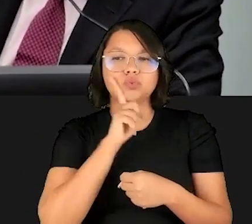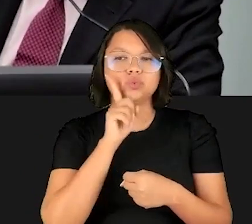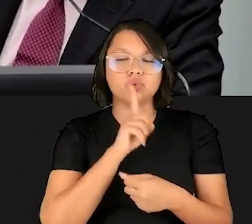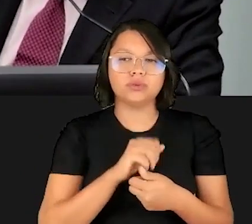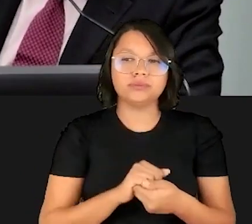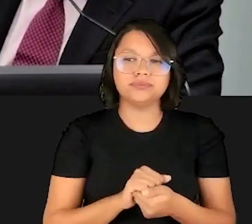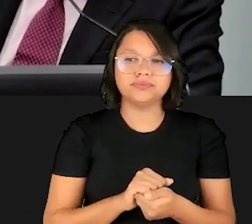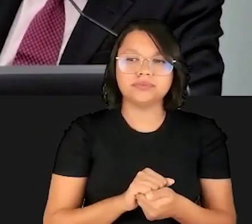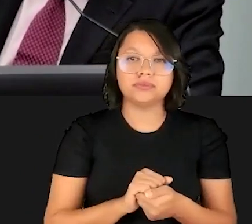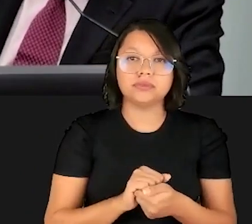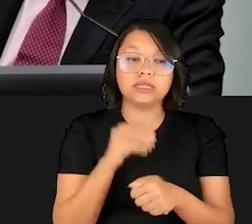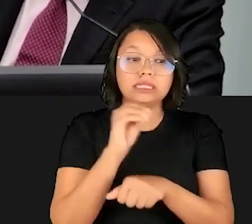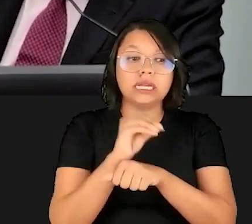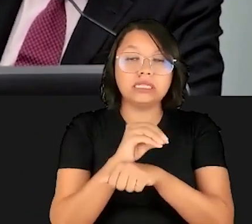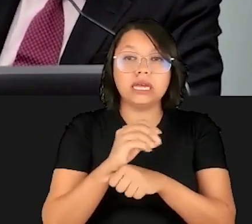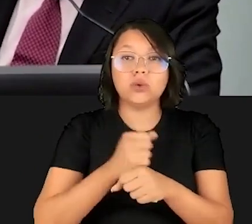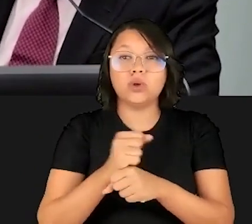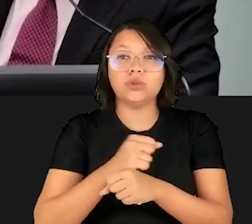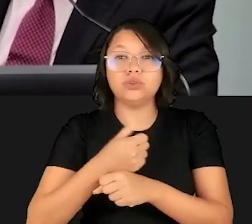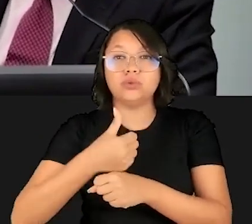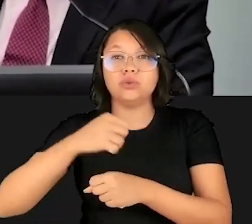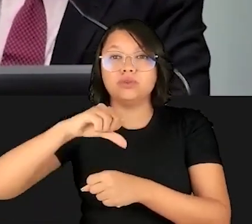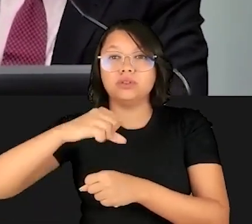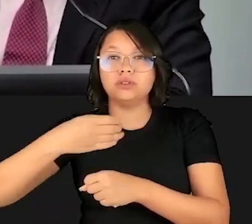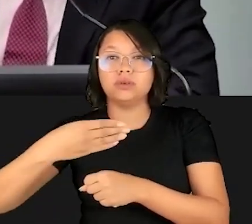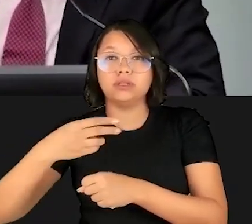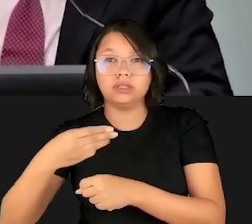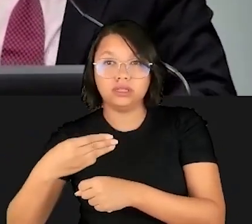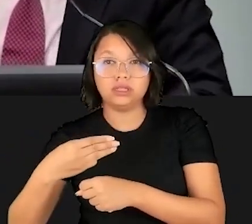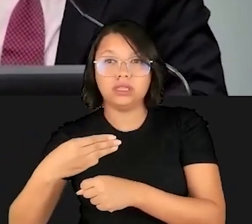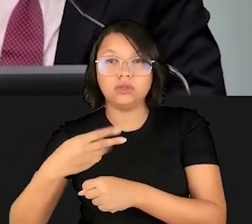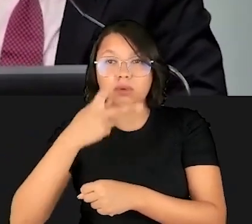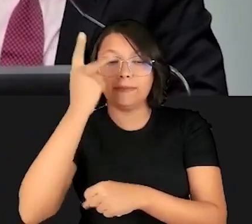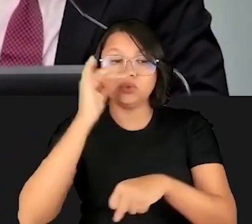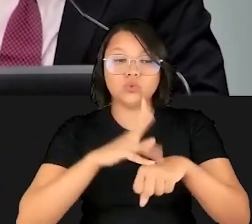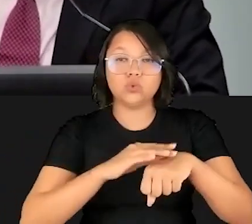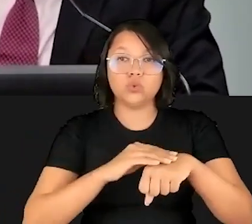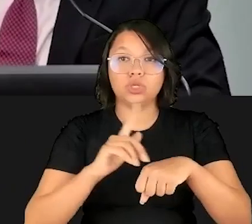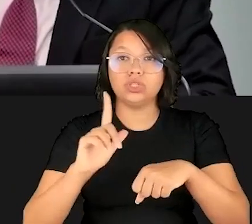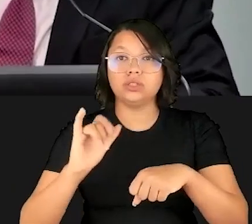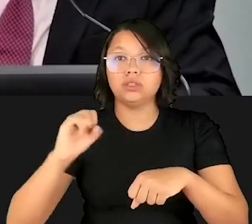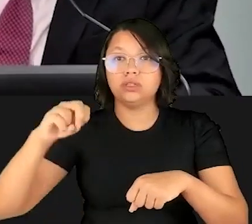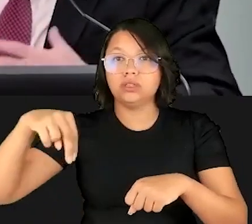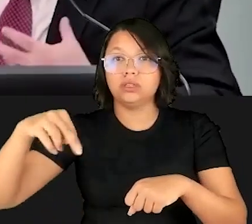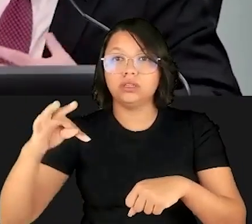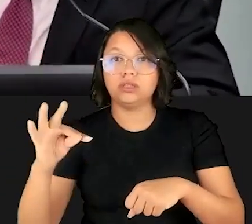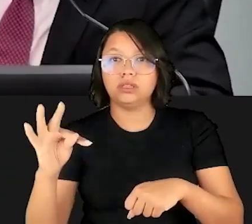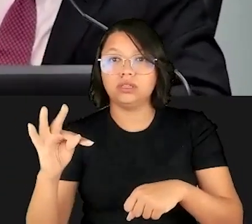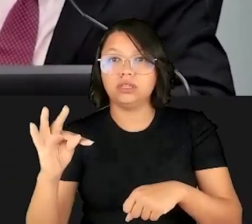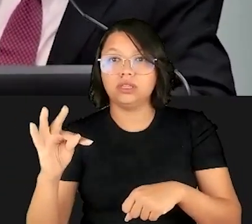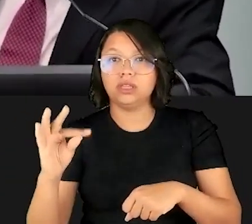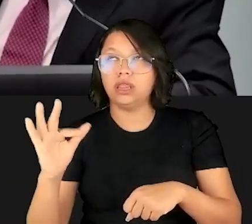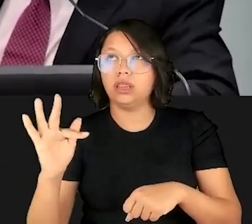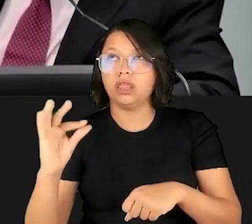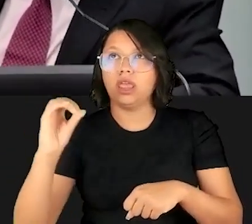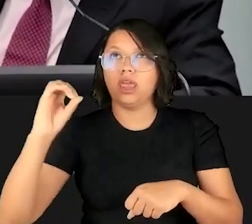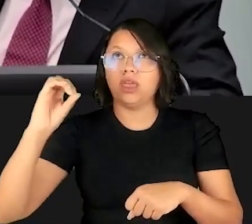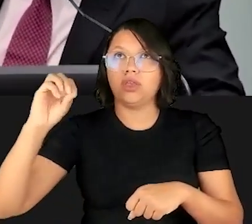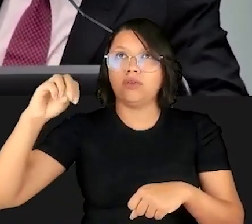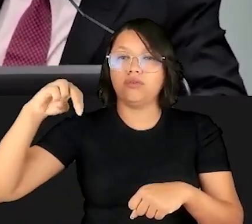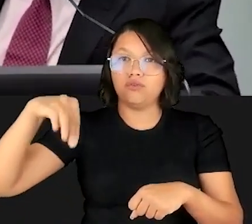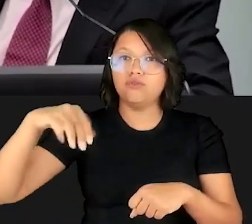E trataram em 1943 um paciente com linfoma, que é uma doença, um câncer que afeta os linfonodos, o sistema imune